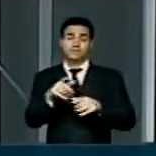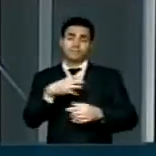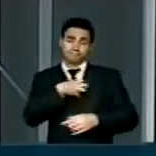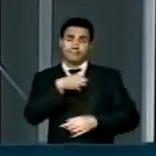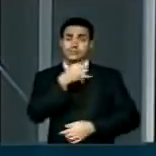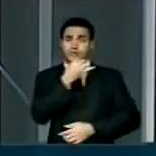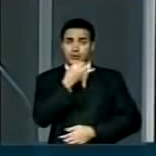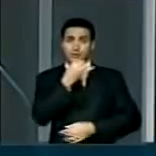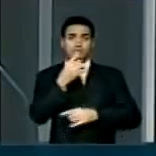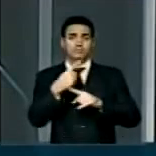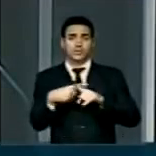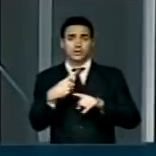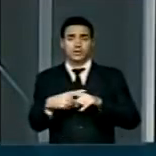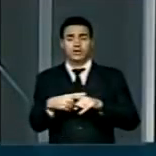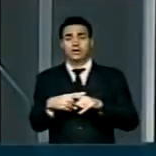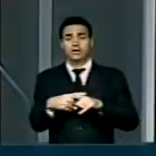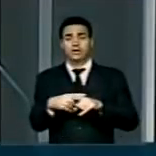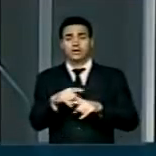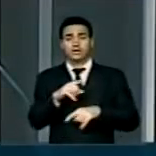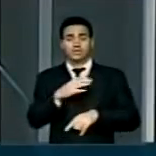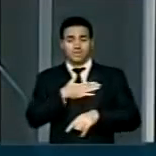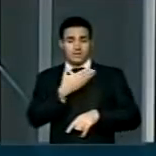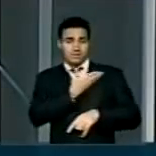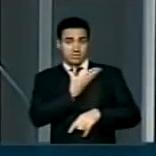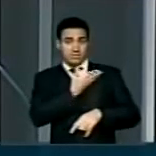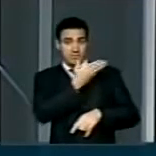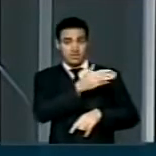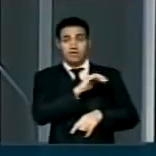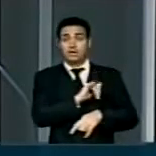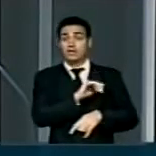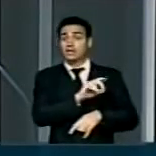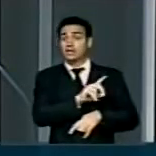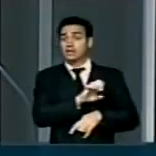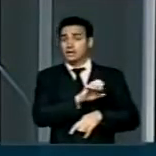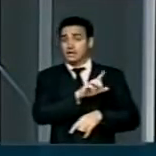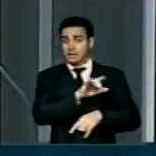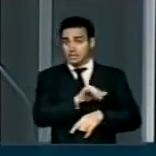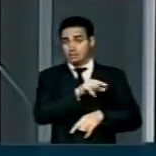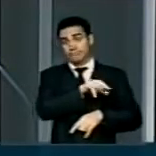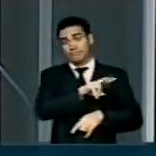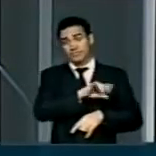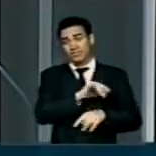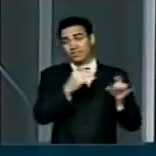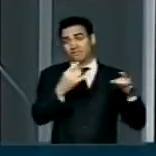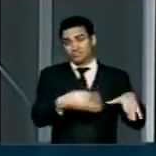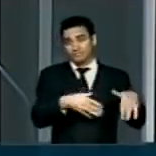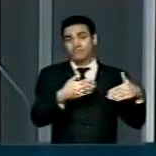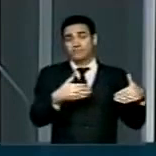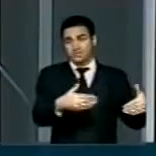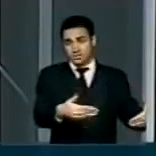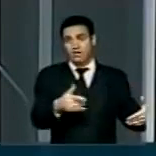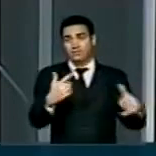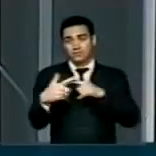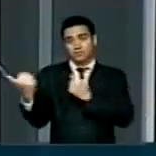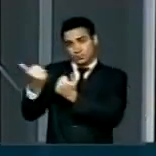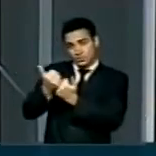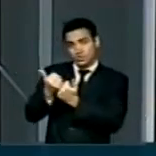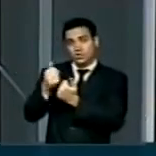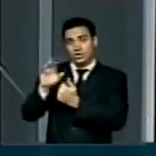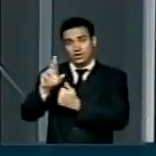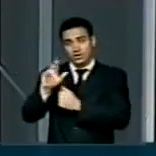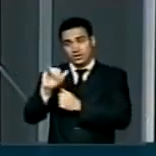estou, porque a minha querida amiga ministra Ideli Salvati vai deixar aquele ministério, mas, por outro